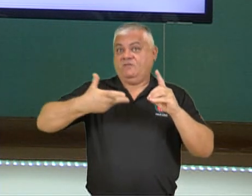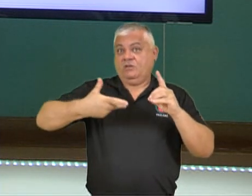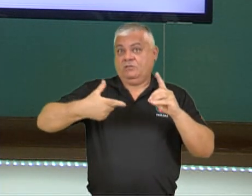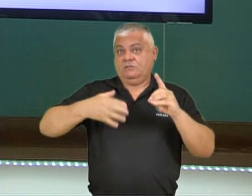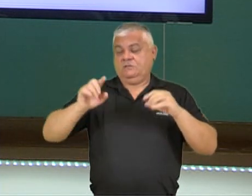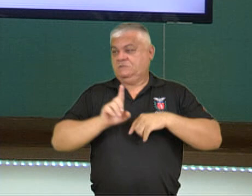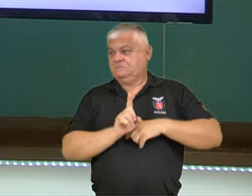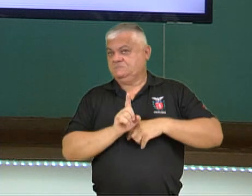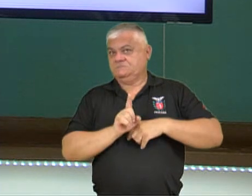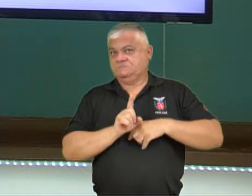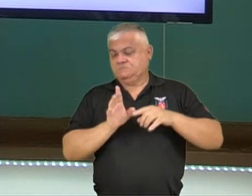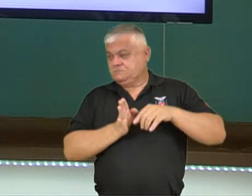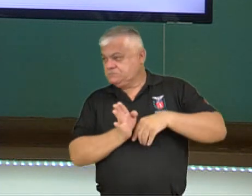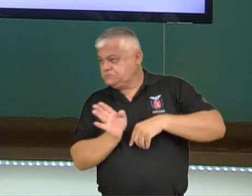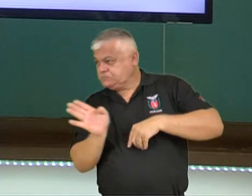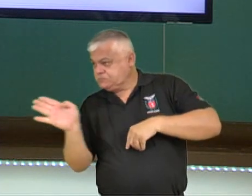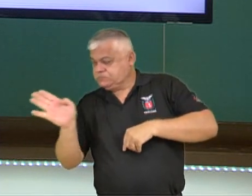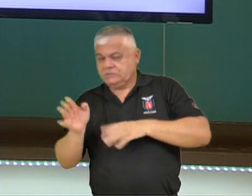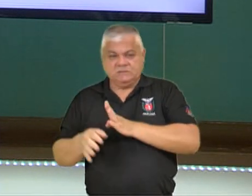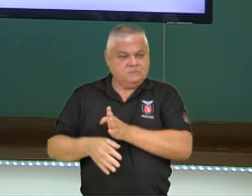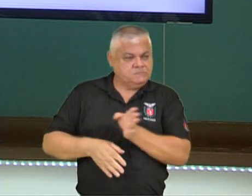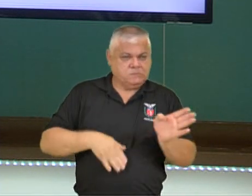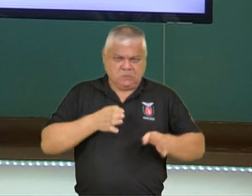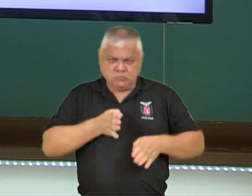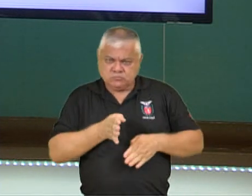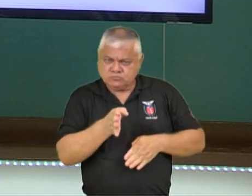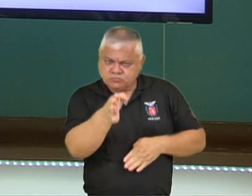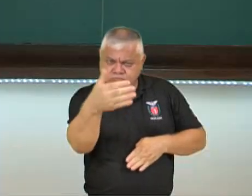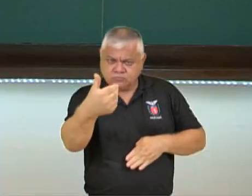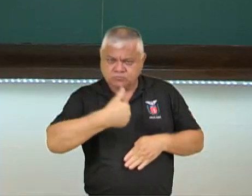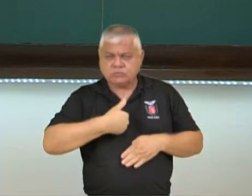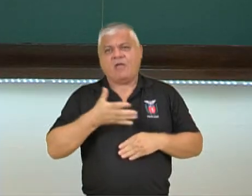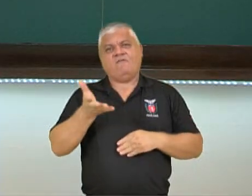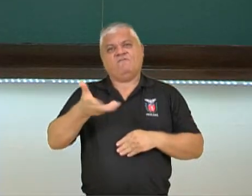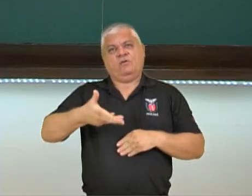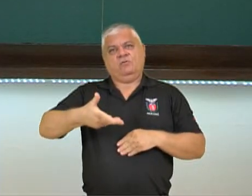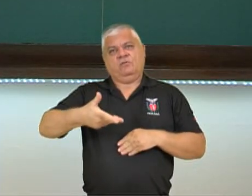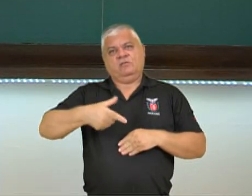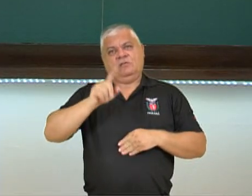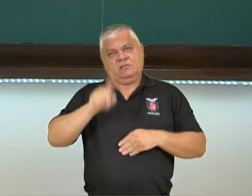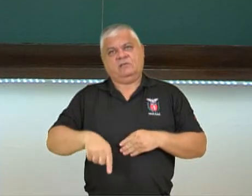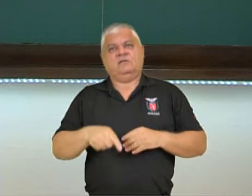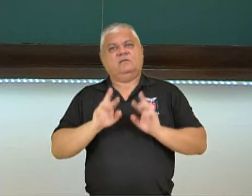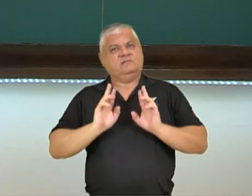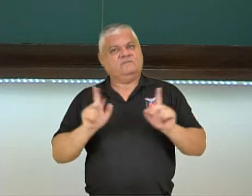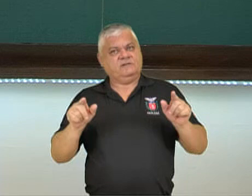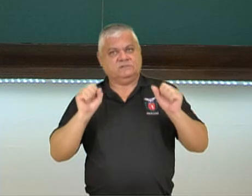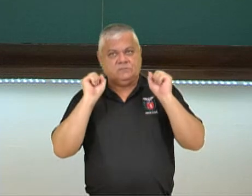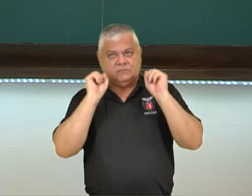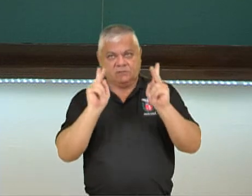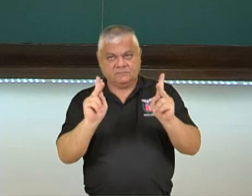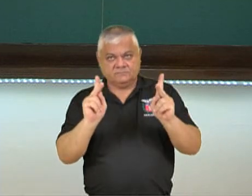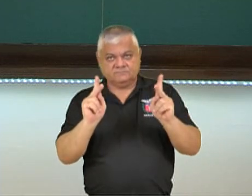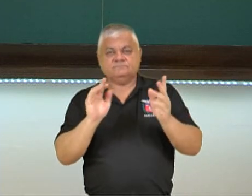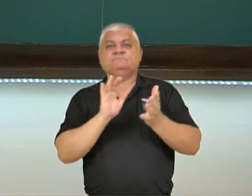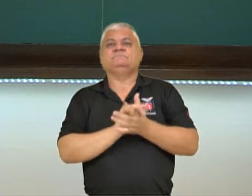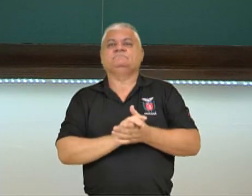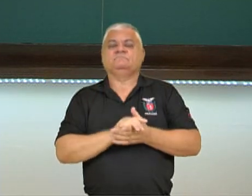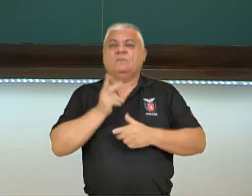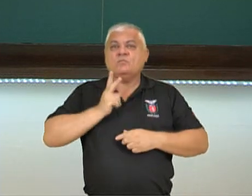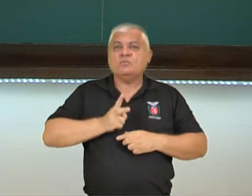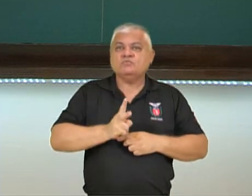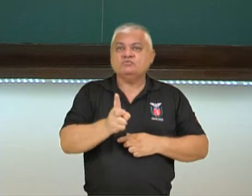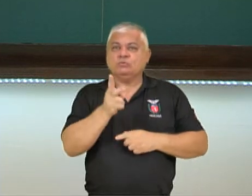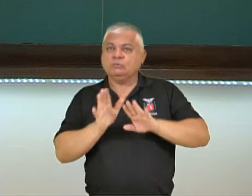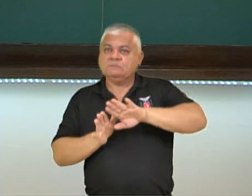e sentido que você se desloca, você vai atingir posições diferentes. Beleza, meus queridos? Então vamos dar continuidade aos